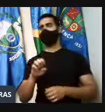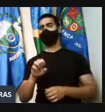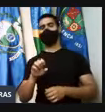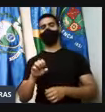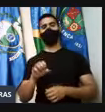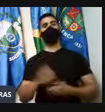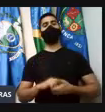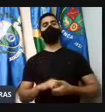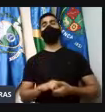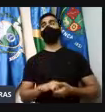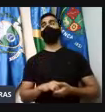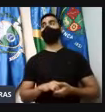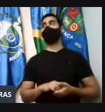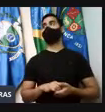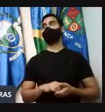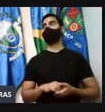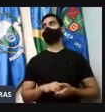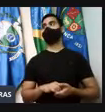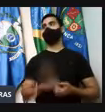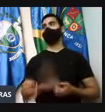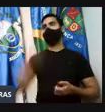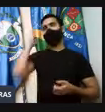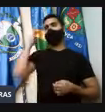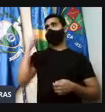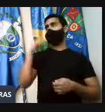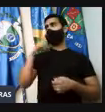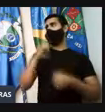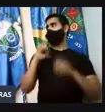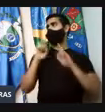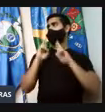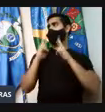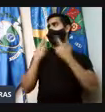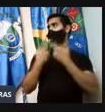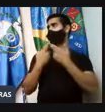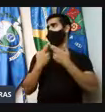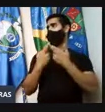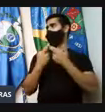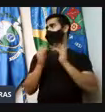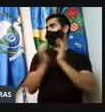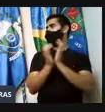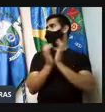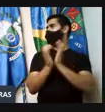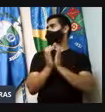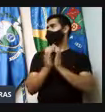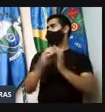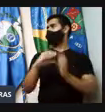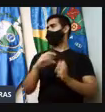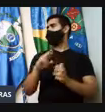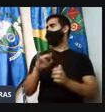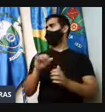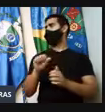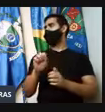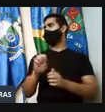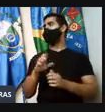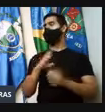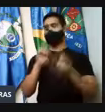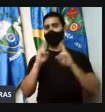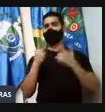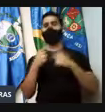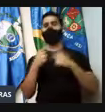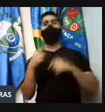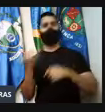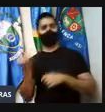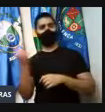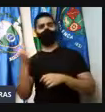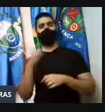de crise. Eu não sei, vereador doutor Saulo, tem se reunido o gabinete de crise? Tem se reunido? Tem. Então, é importante que